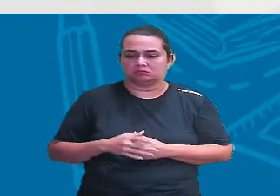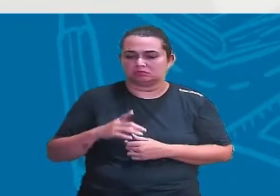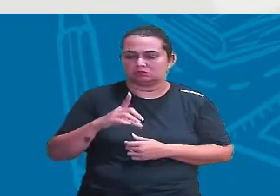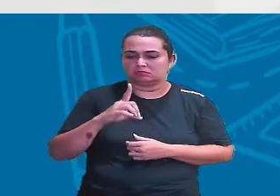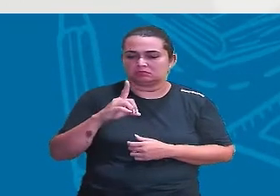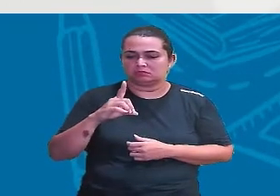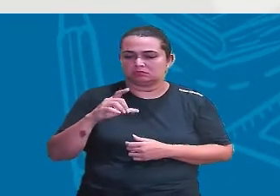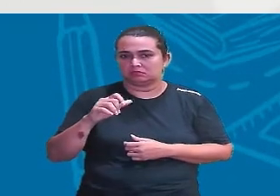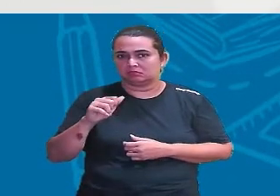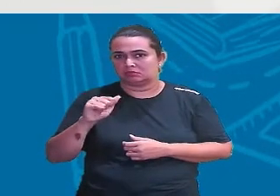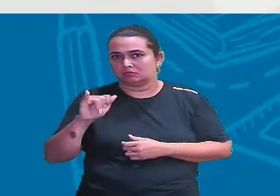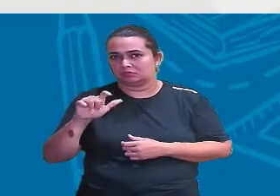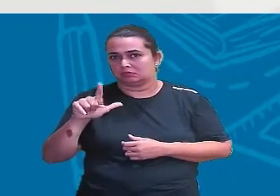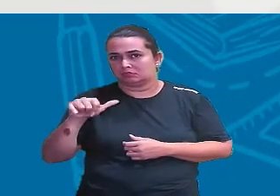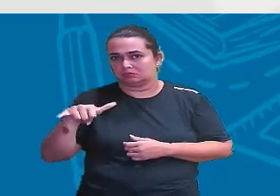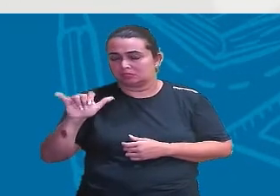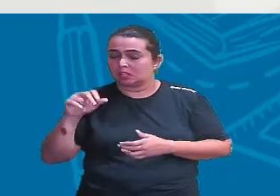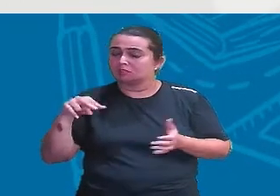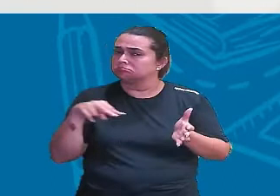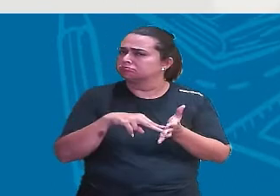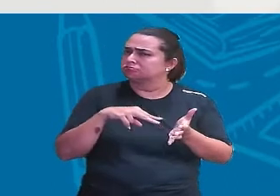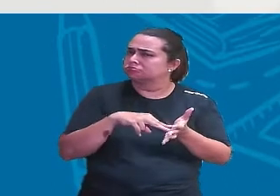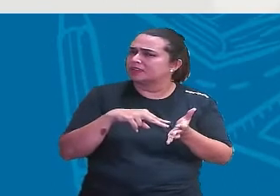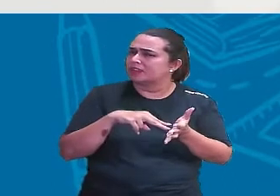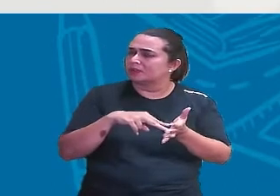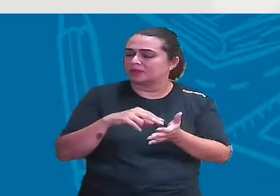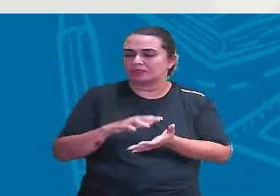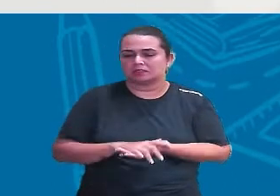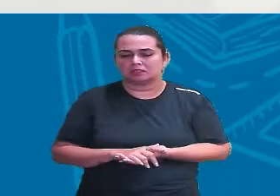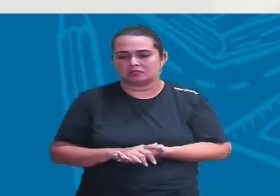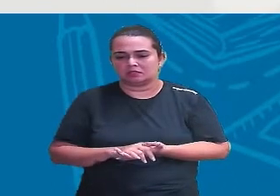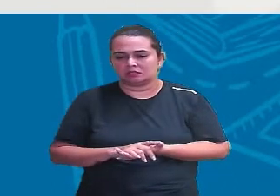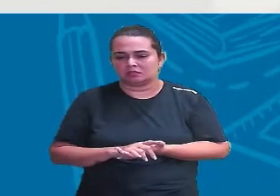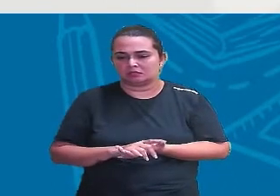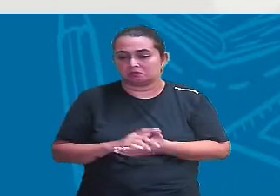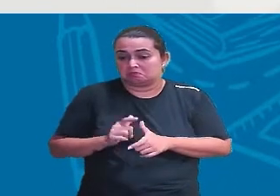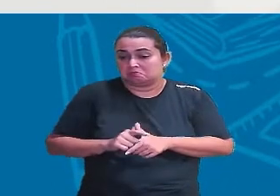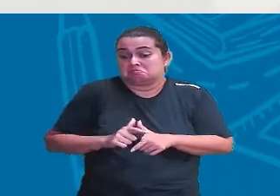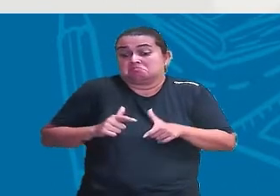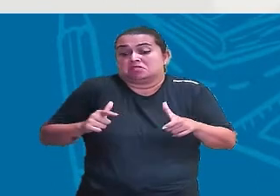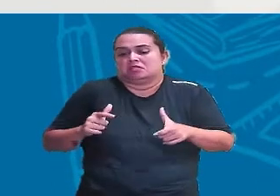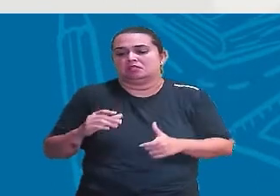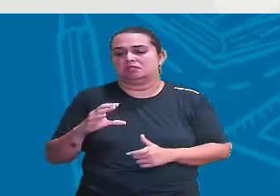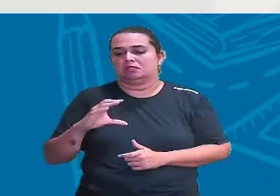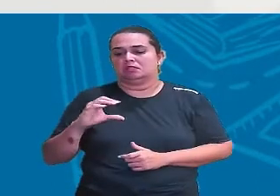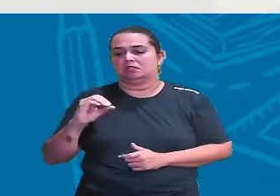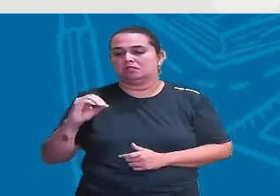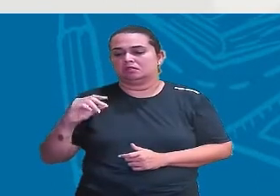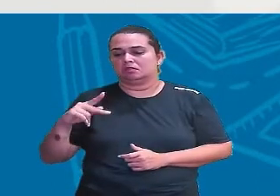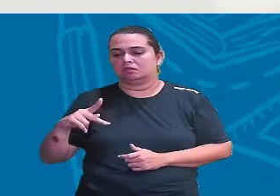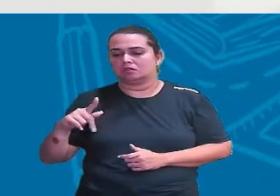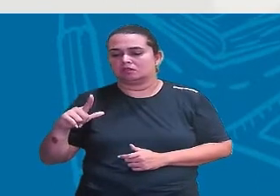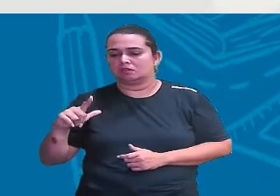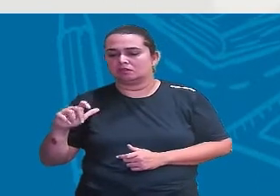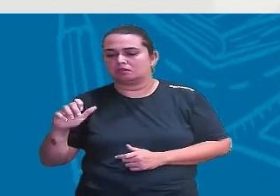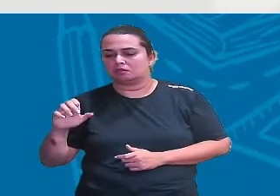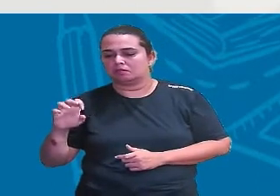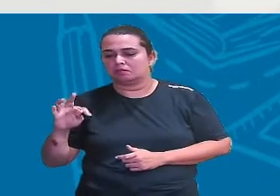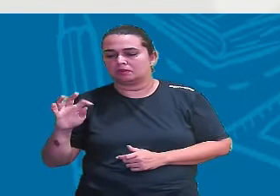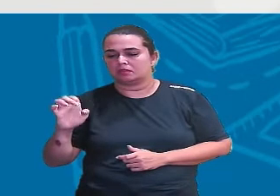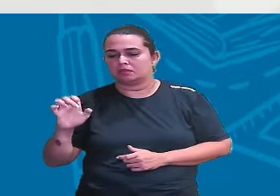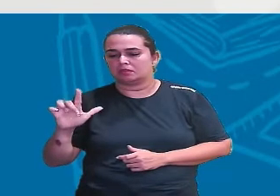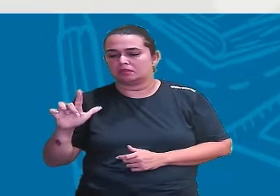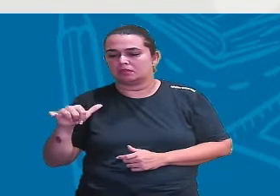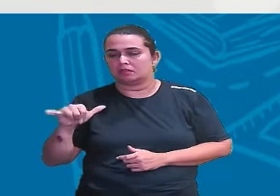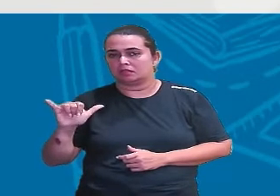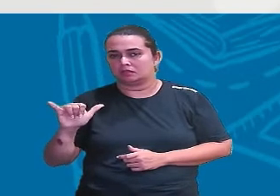daily, quer dizer diariamente. Intensidade aí, nós temos o completely, que é